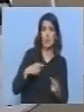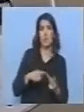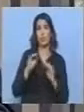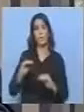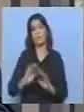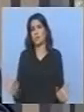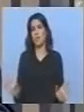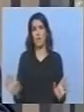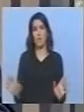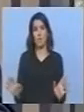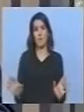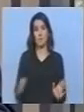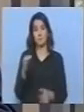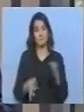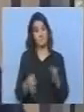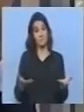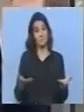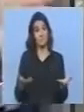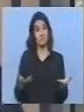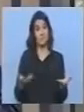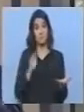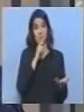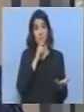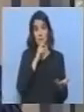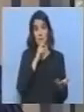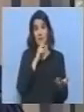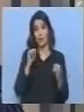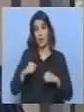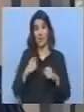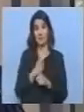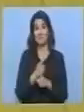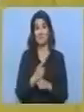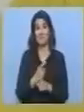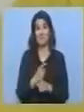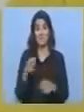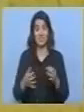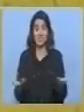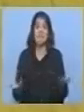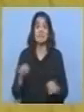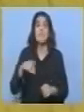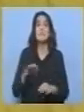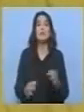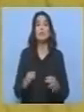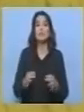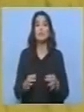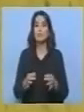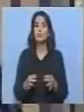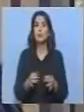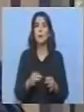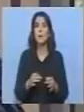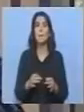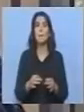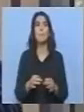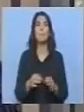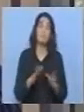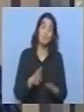A saúde e a educação. E eu, sinceramente, e o acrescento da justiça. Se a justiça, provavelmente vai concordar mas comigo. Acho que a justiça e sempre, a justiça? Mas a justiça sempre, a justiça seja